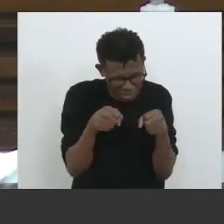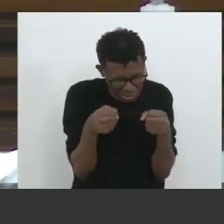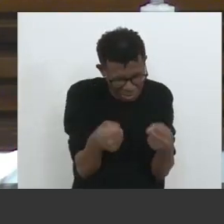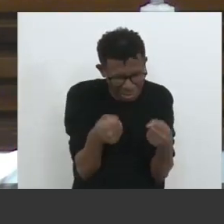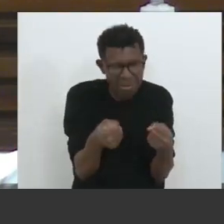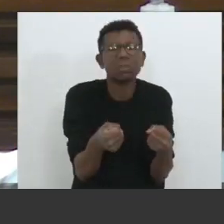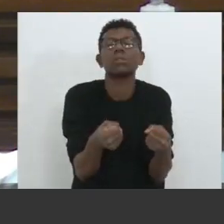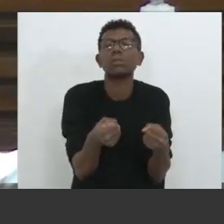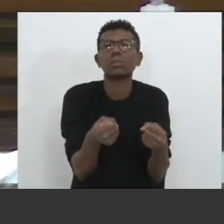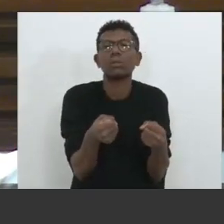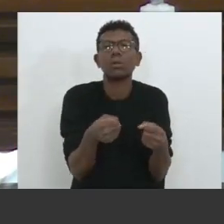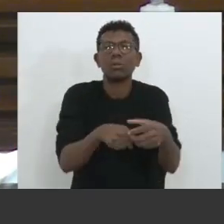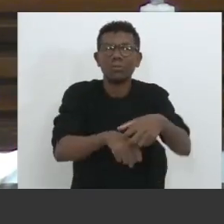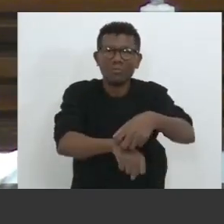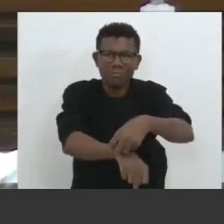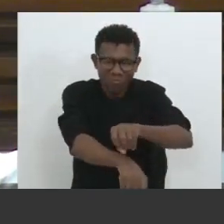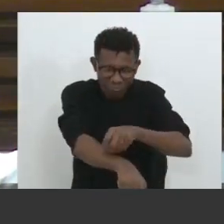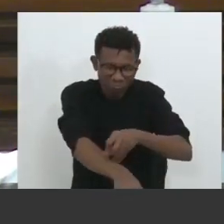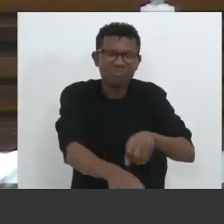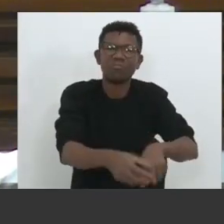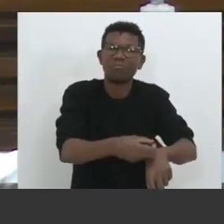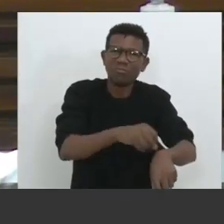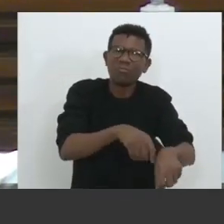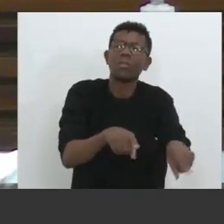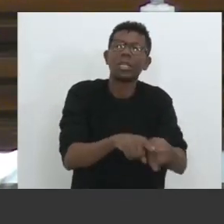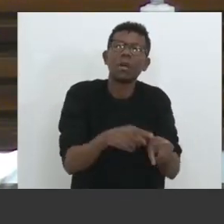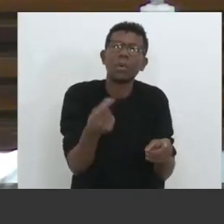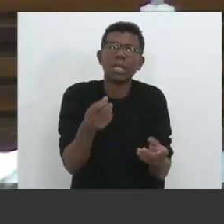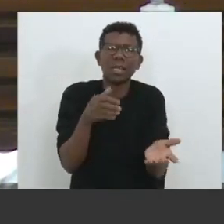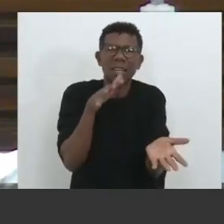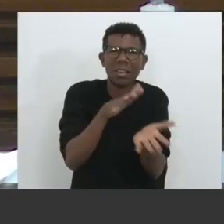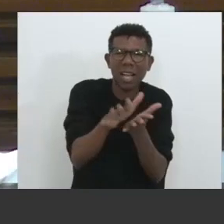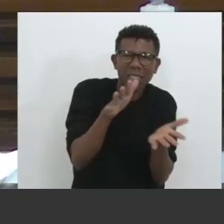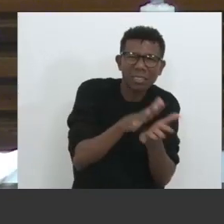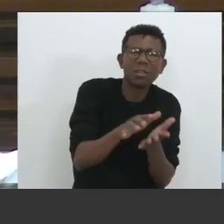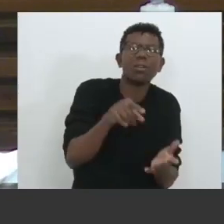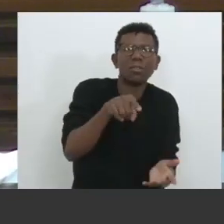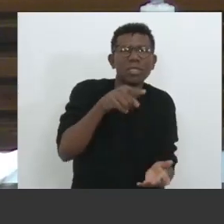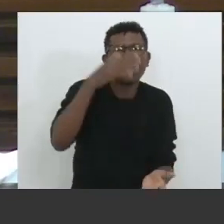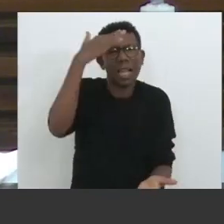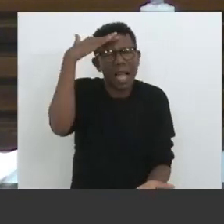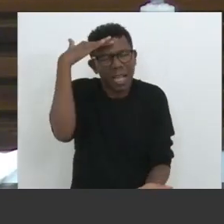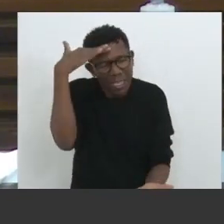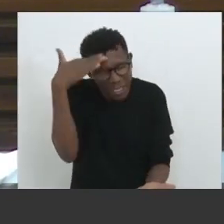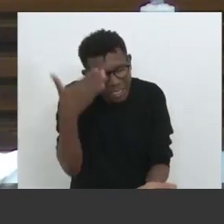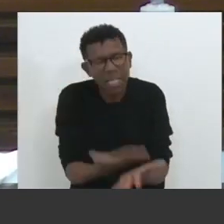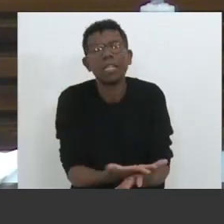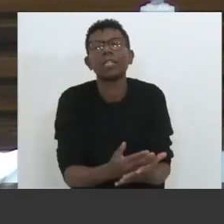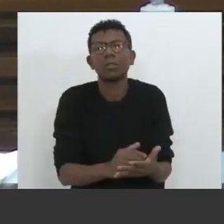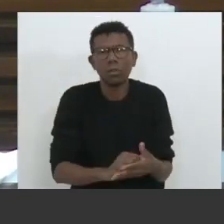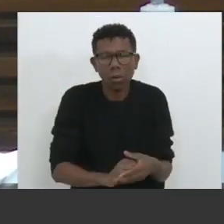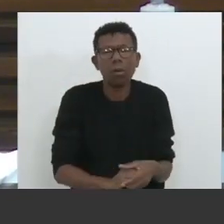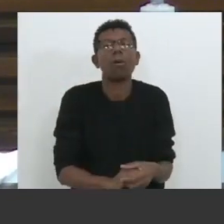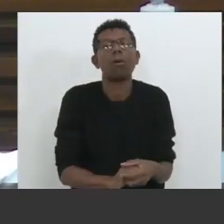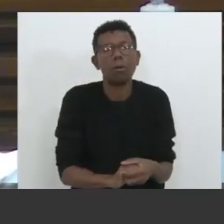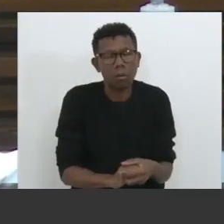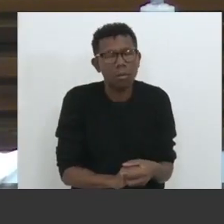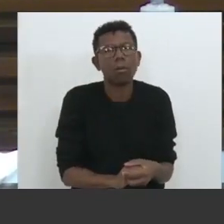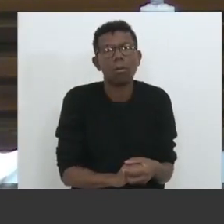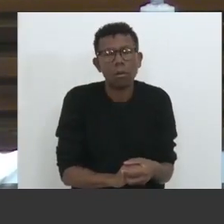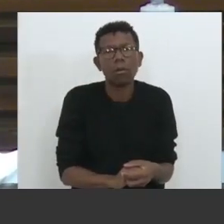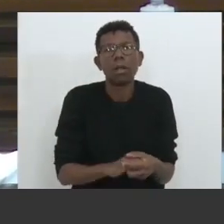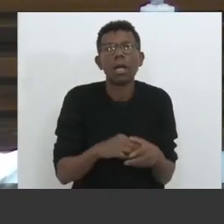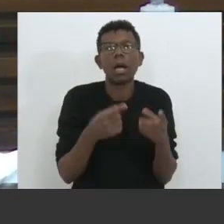correu você gastou dinheiro do seu bolso você acreditou Acreditou né quando lançou aquele